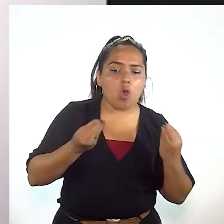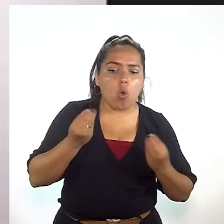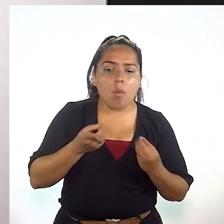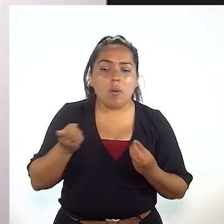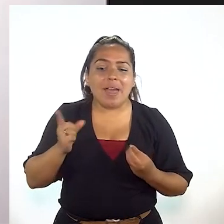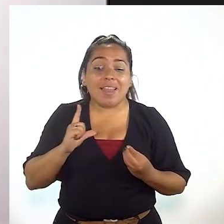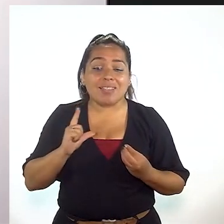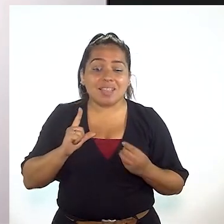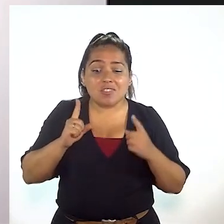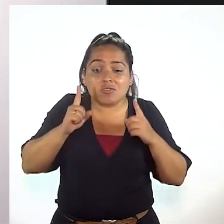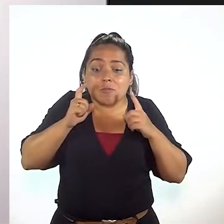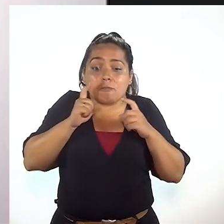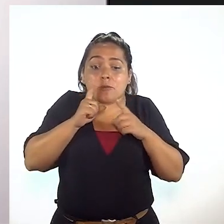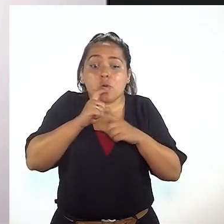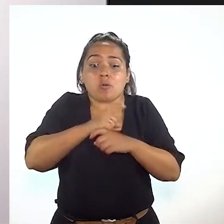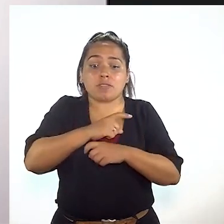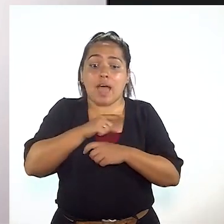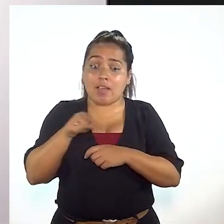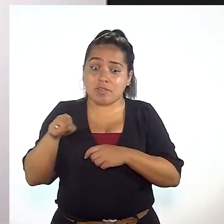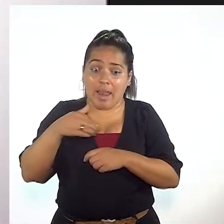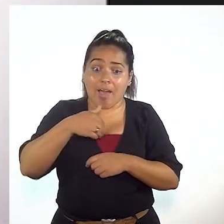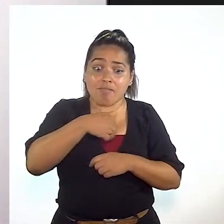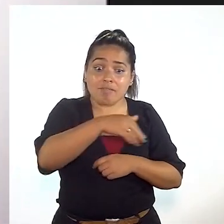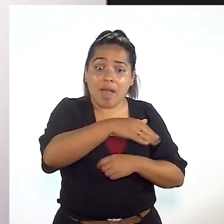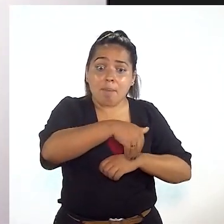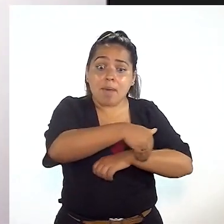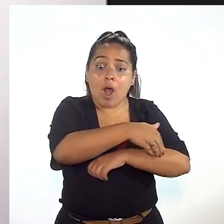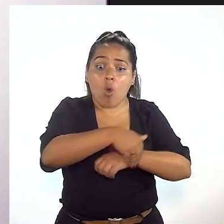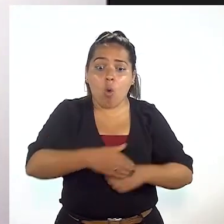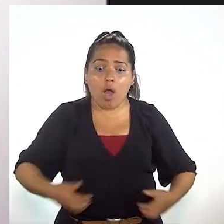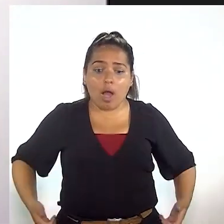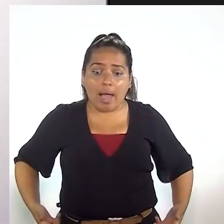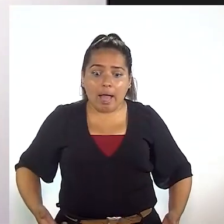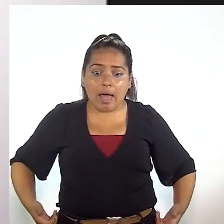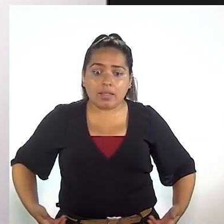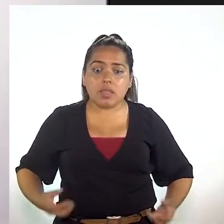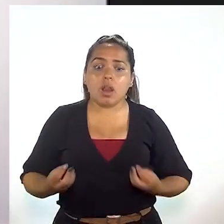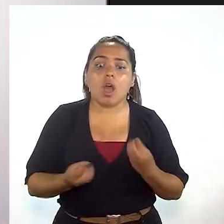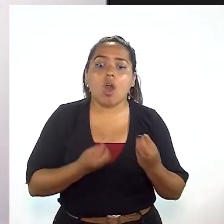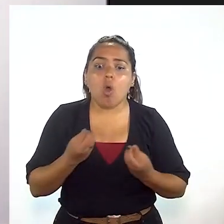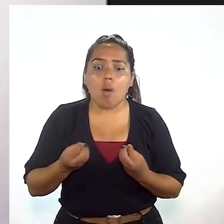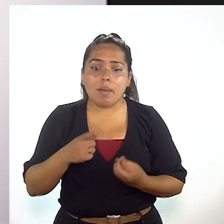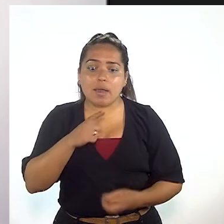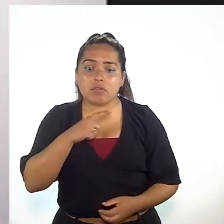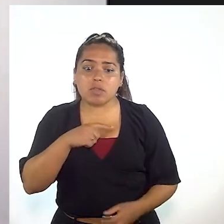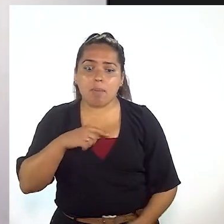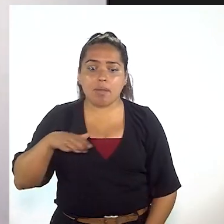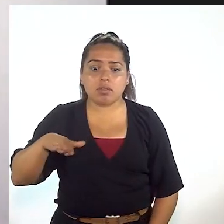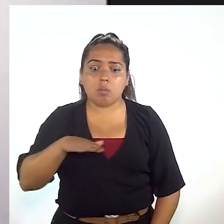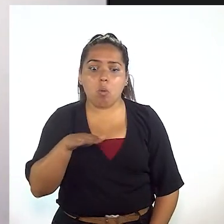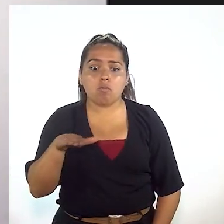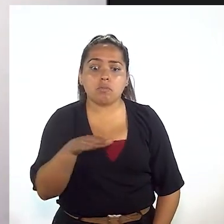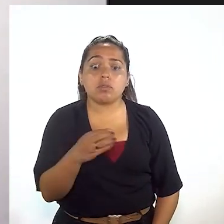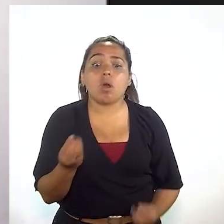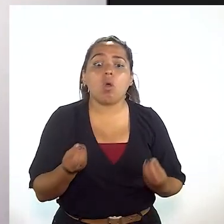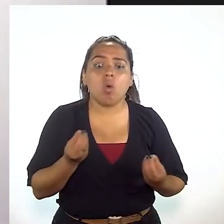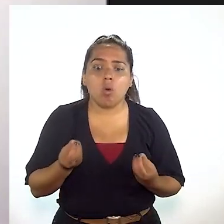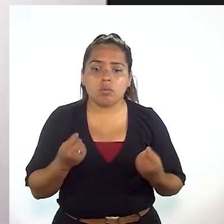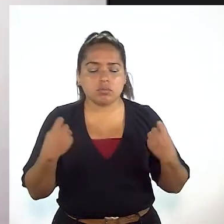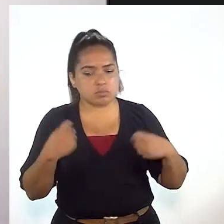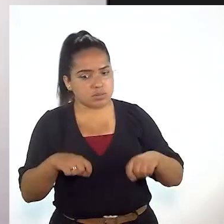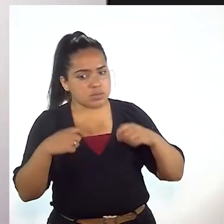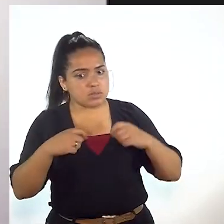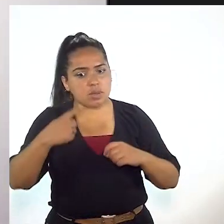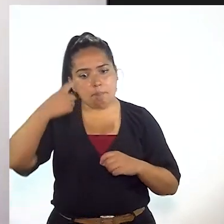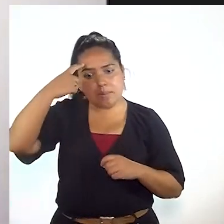gente escutar? Será que tem como para cego ver realmente? Essas mulheres empreendedoras que estão indo para a rua com cadeirantes, então